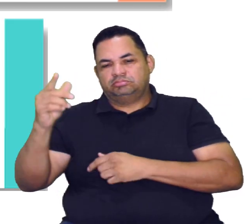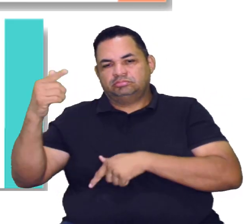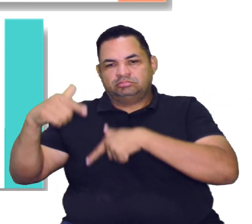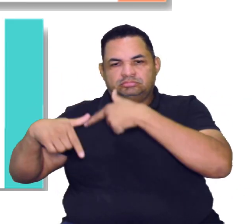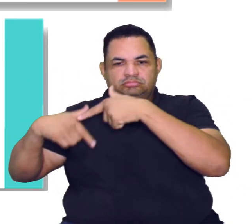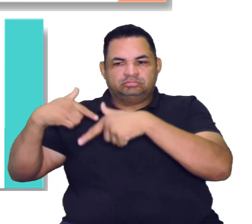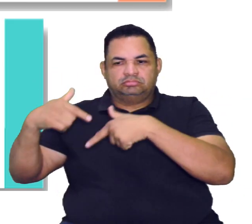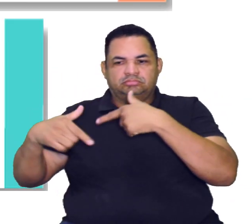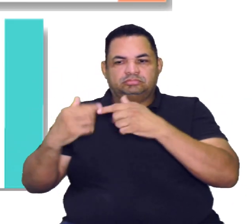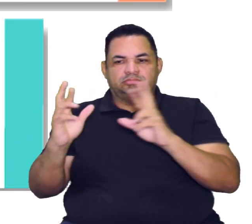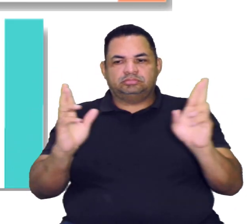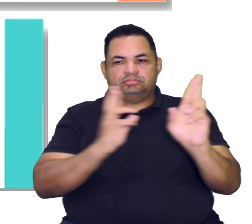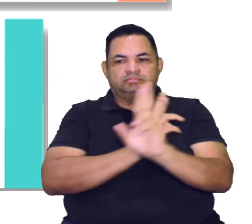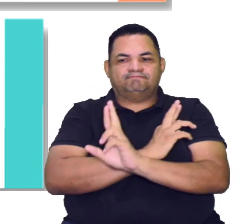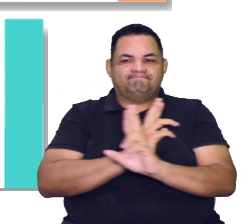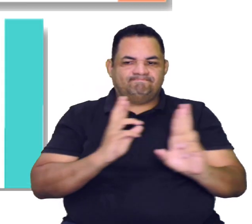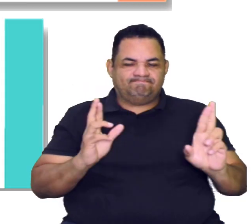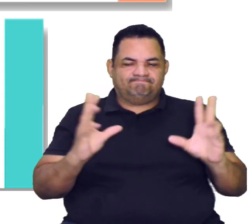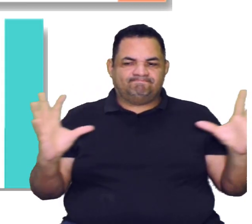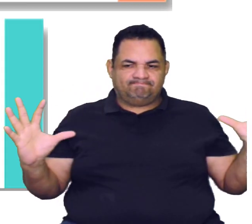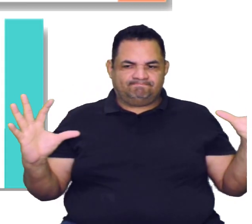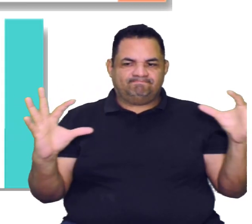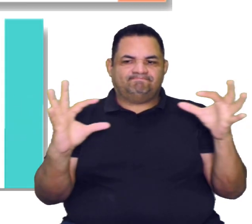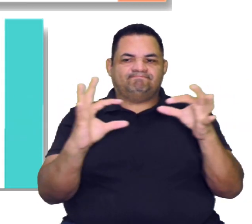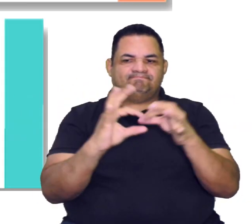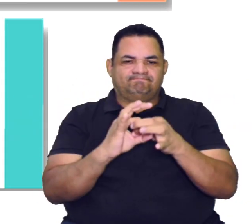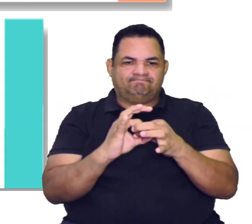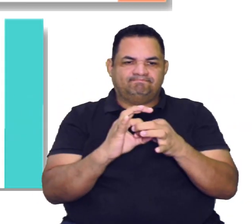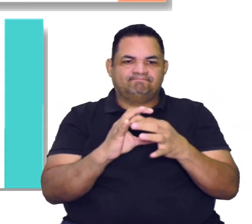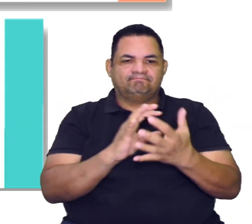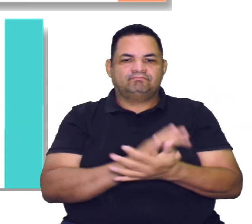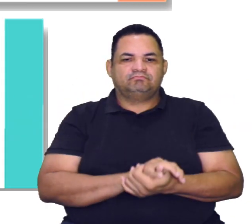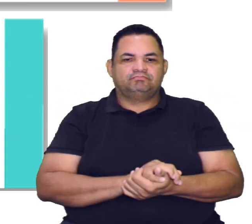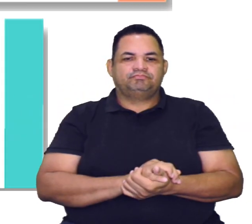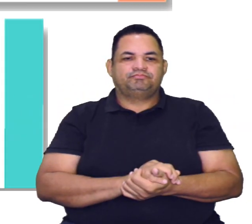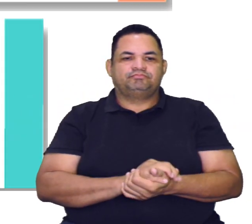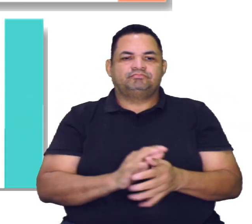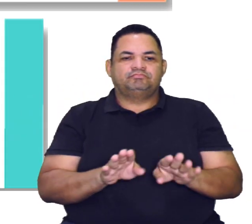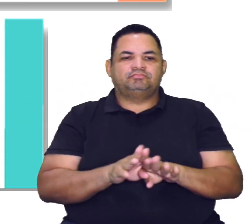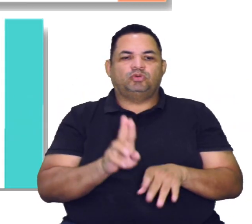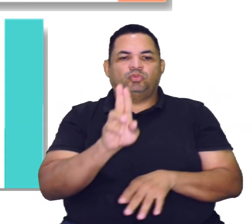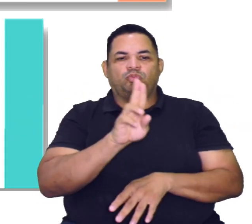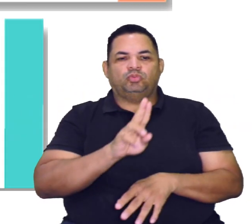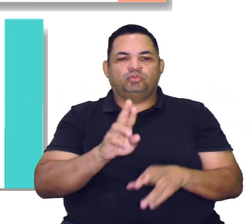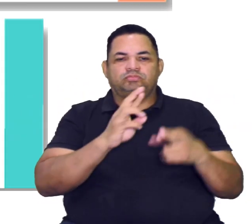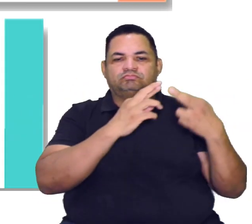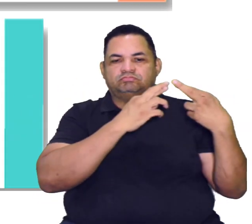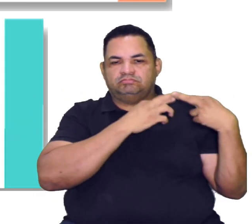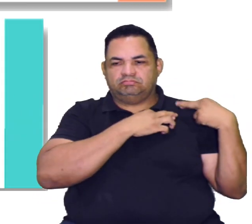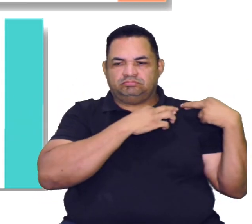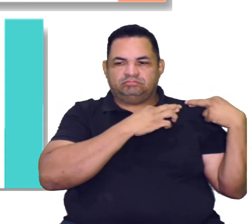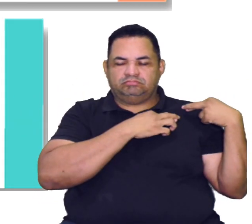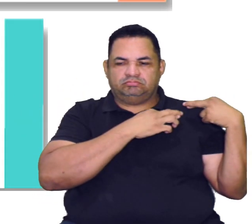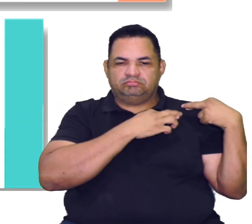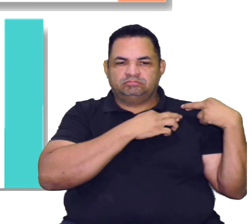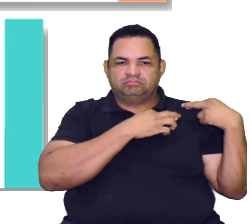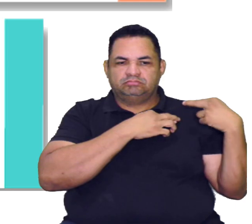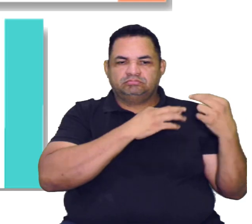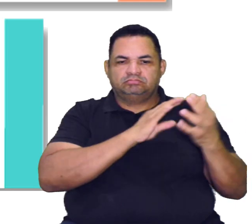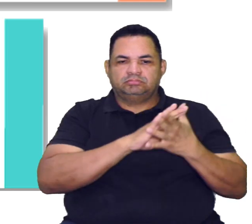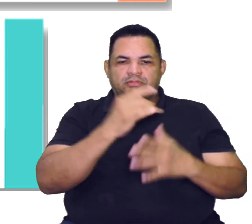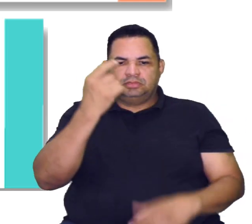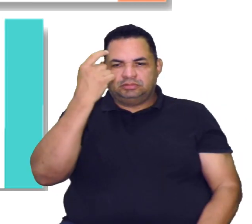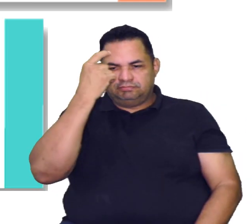trabalho. Se a gente souber fazer essa conexão, vai ser bacana. Aqui a respeito de consumo responsável